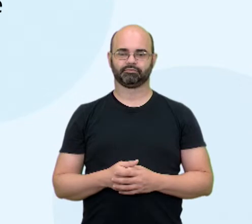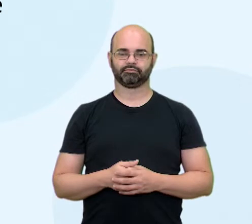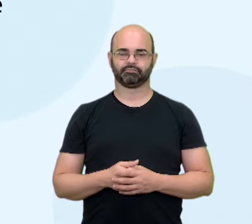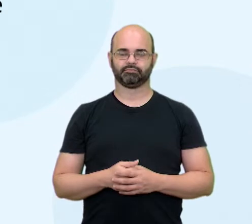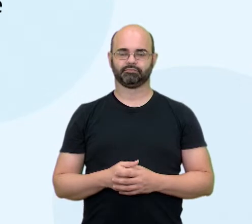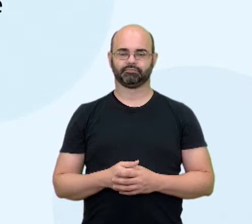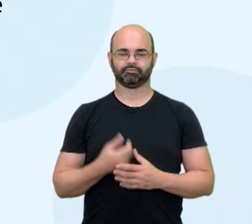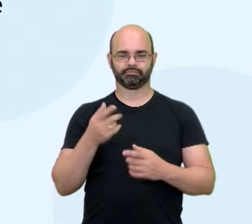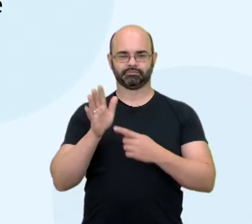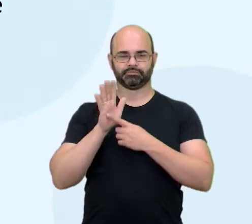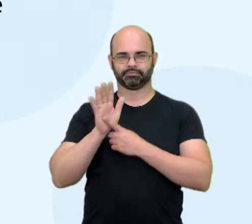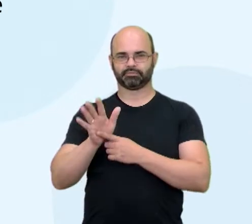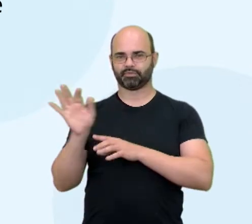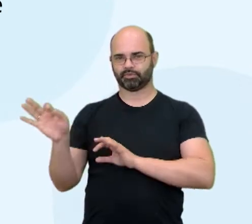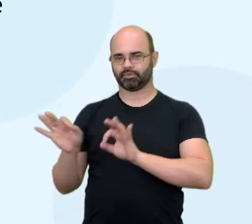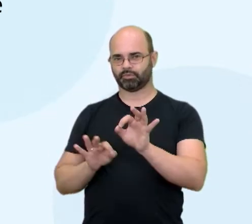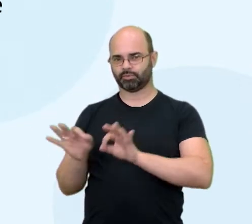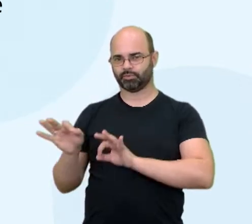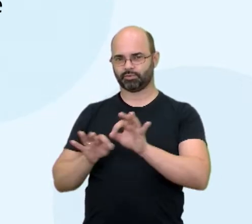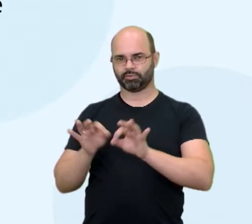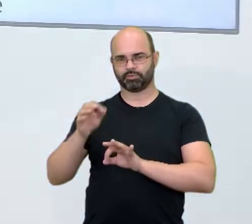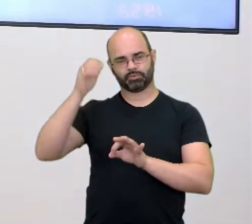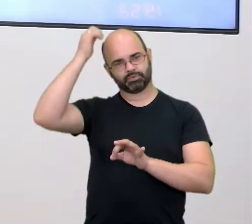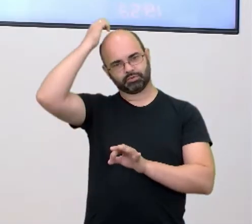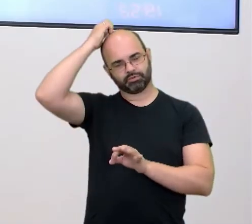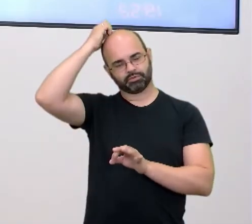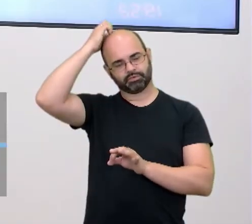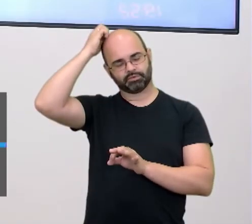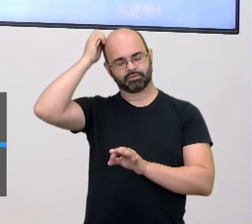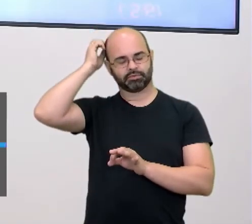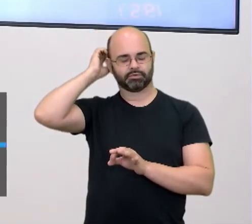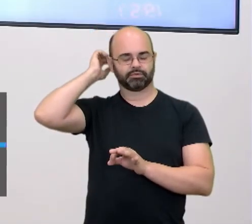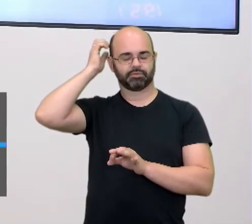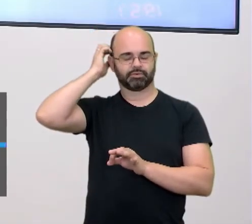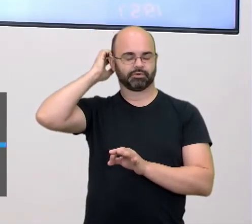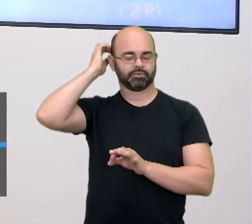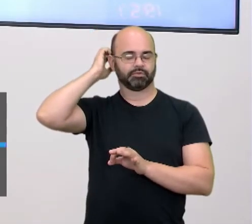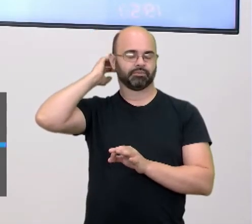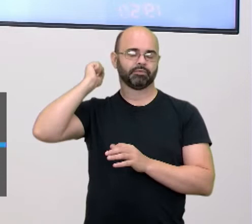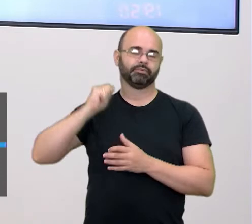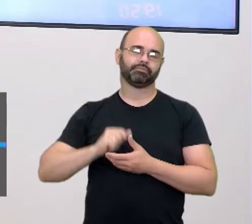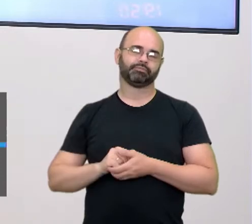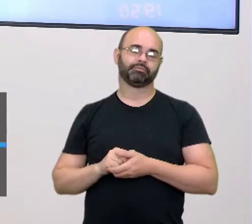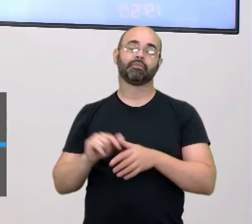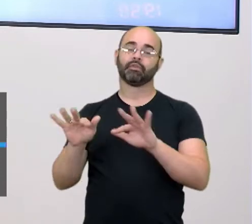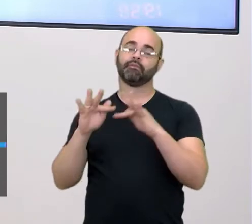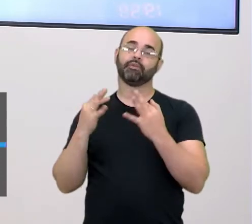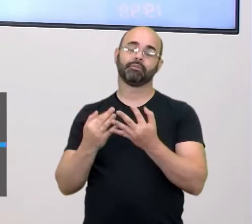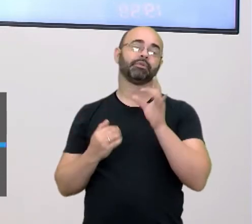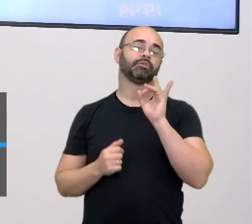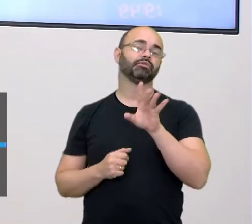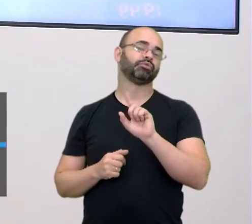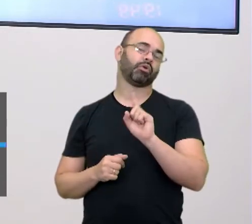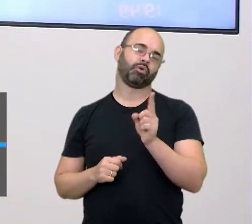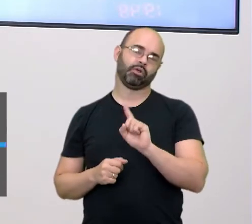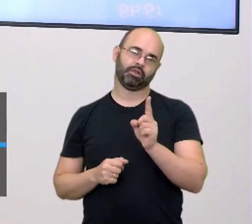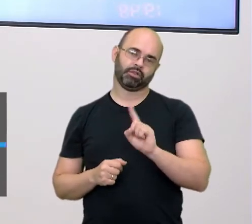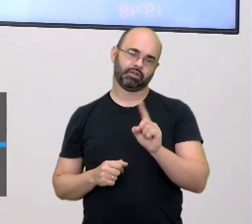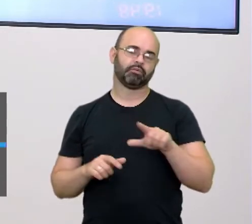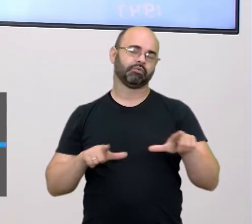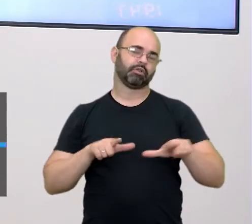da aula, da organização, né, da estrutura de trabalho que você tem no seu ambiente familiar, mas ela é muito, muito comum para